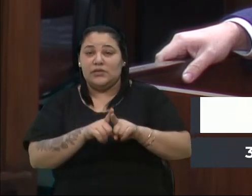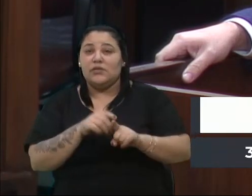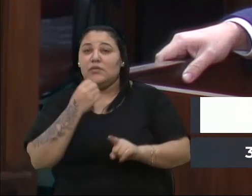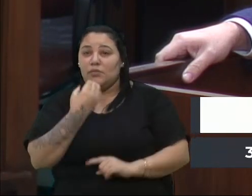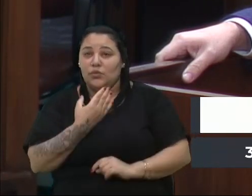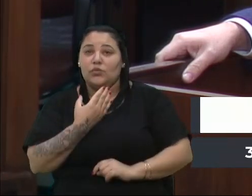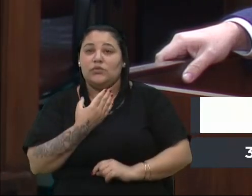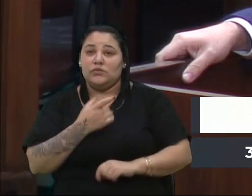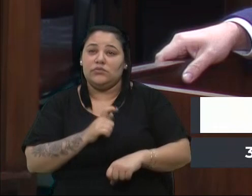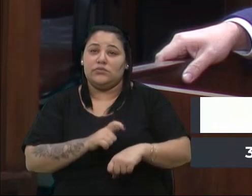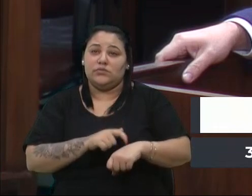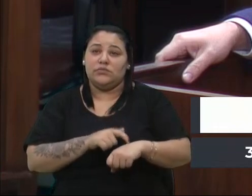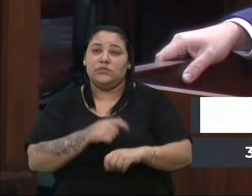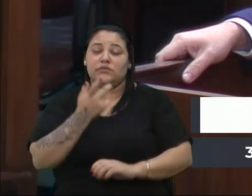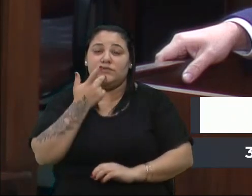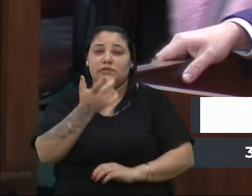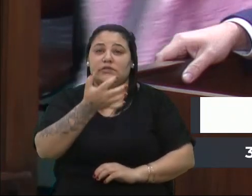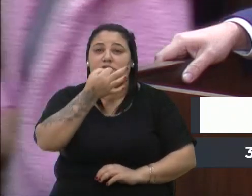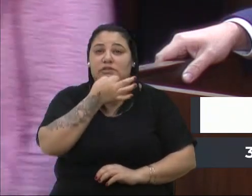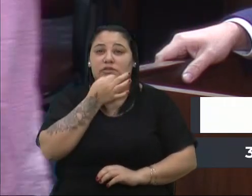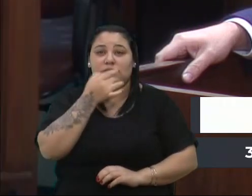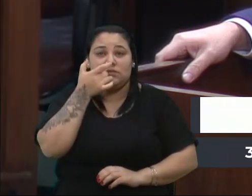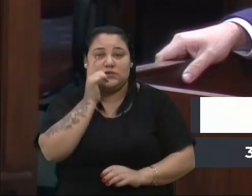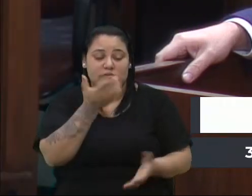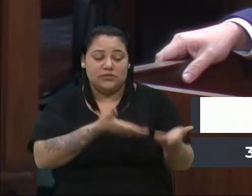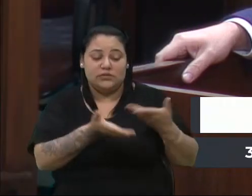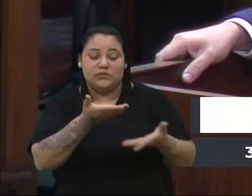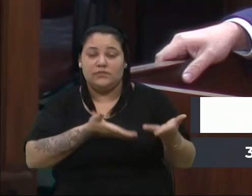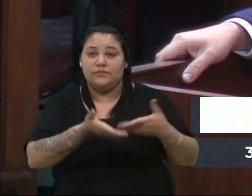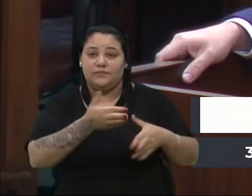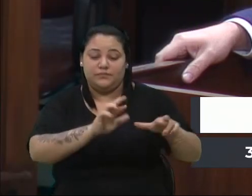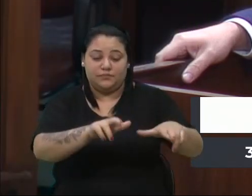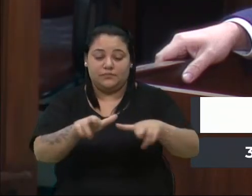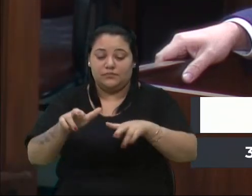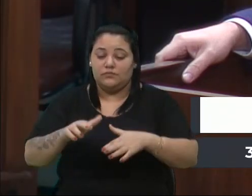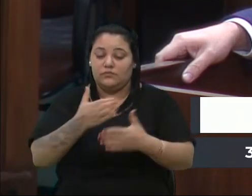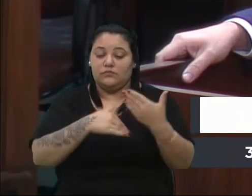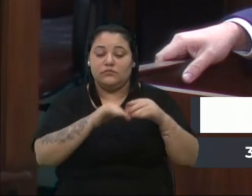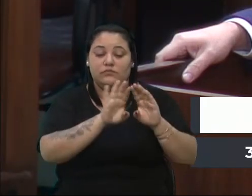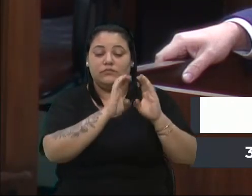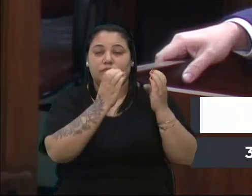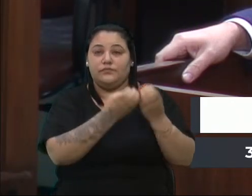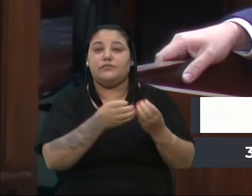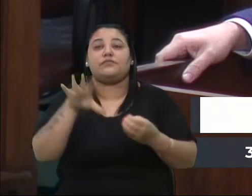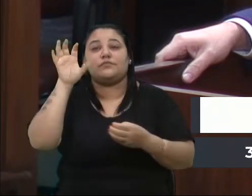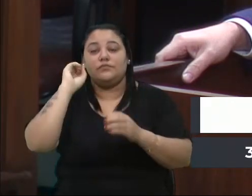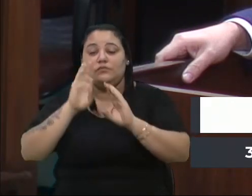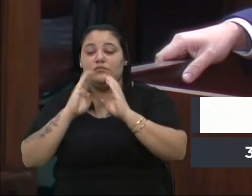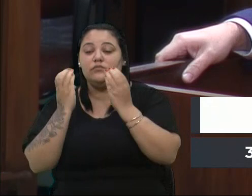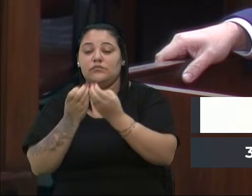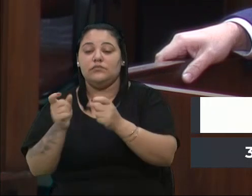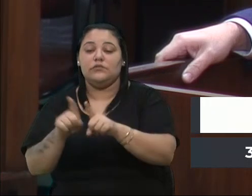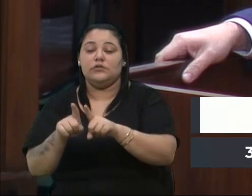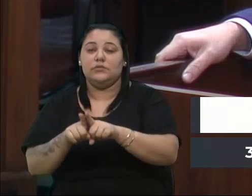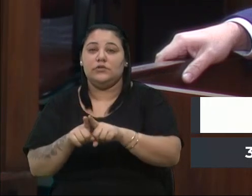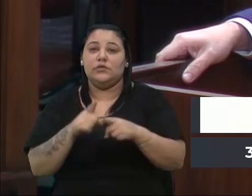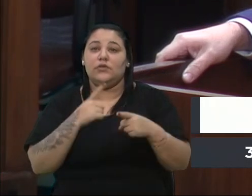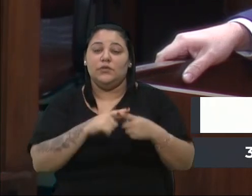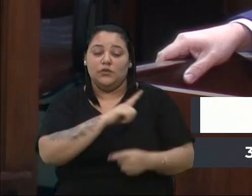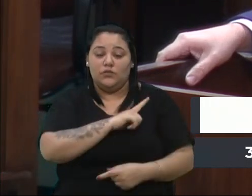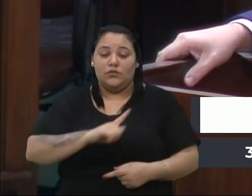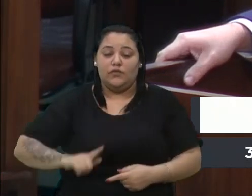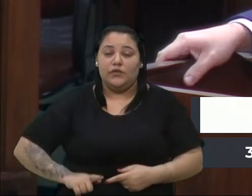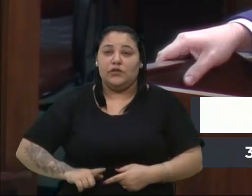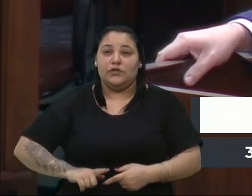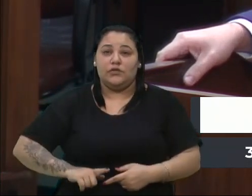Caxias para atender a todas as comunidades e ouvir a comunidade. Um governo que ouve a comunidade é um governo que